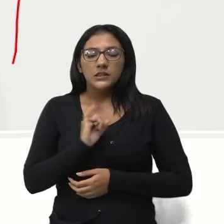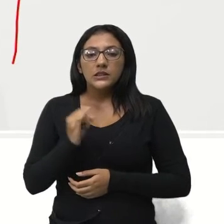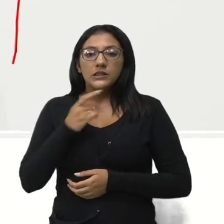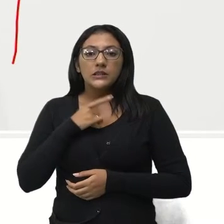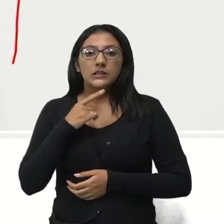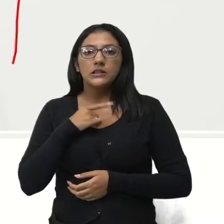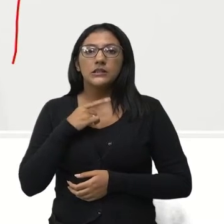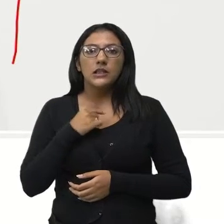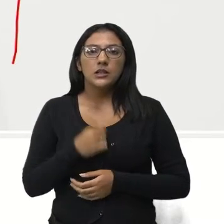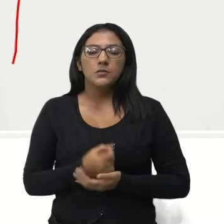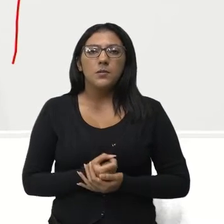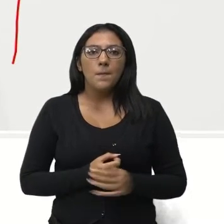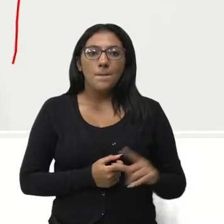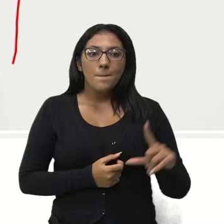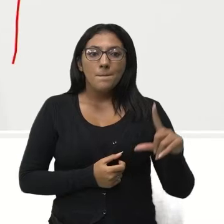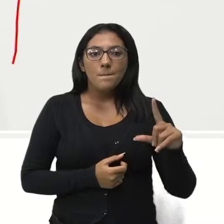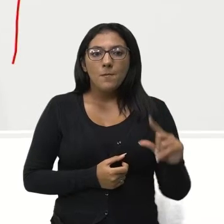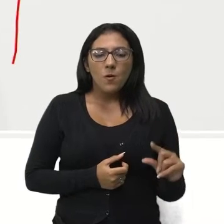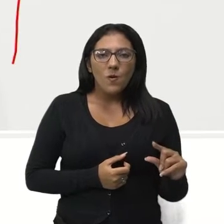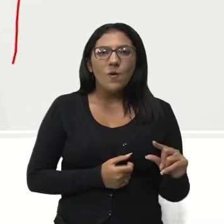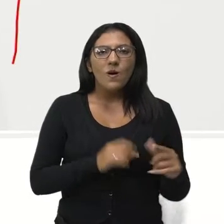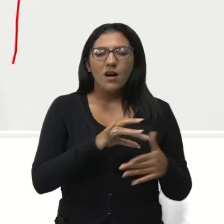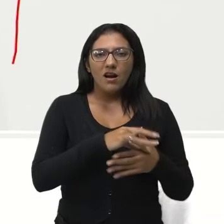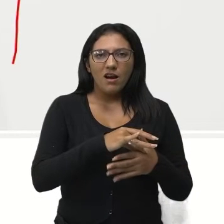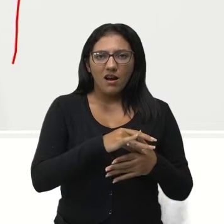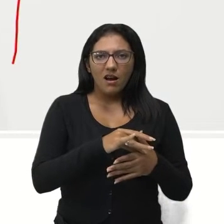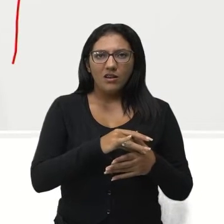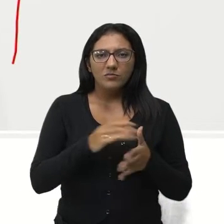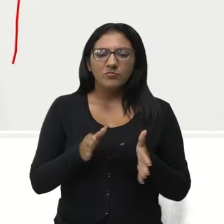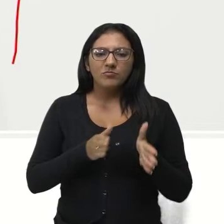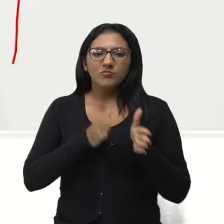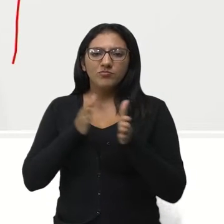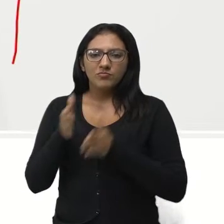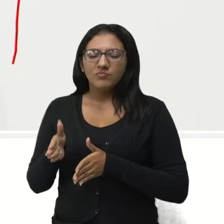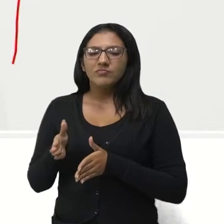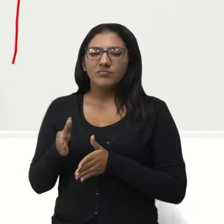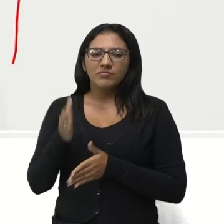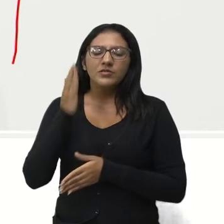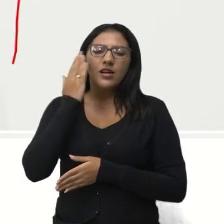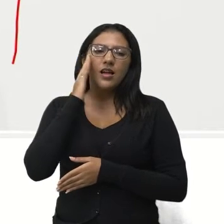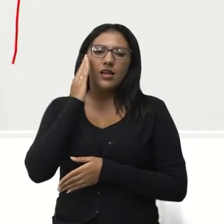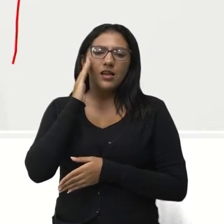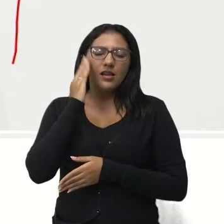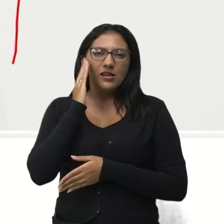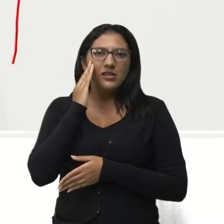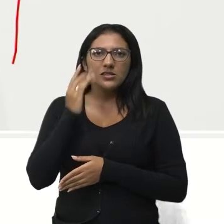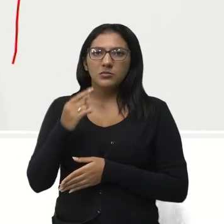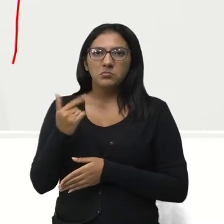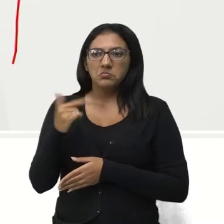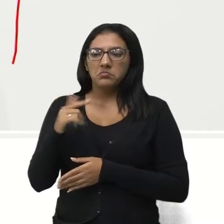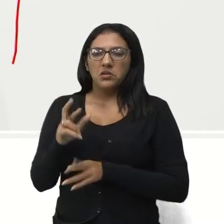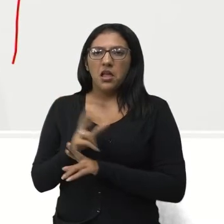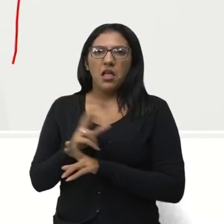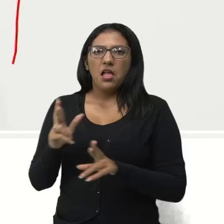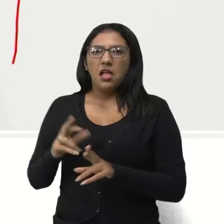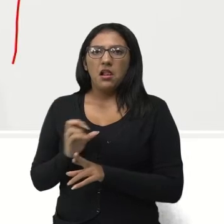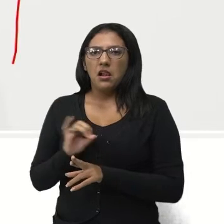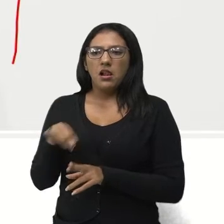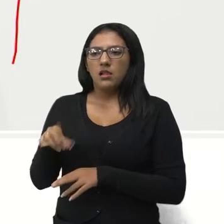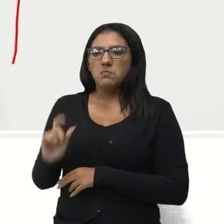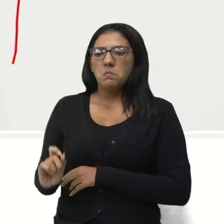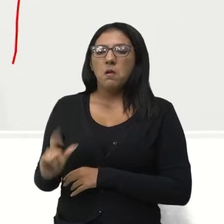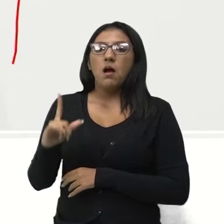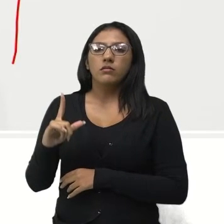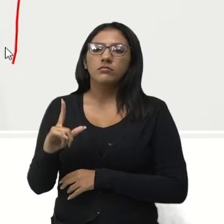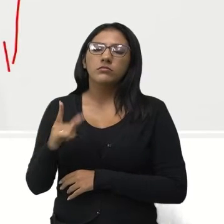menos carne, né? Menos do que 1 quilo de carne, não é lógico que vai acontecer um aumento no preço. O